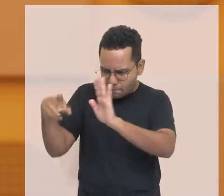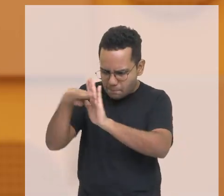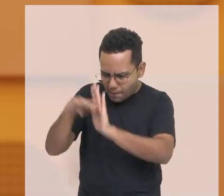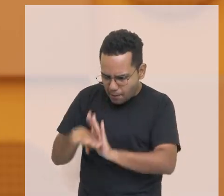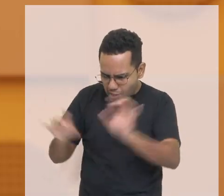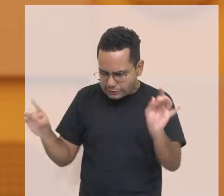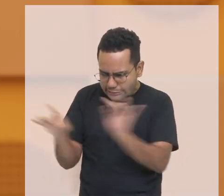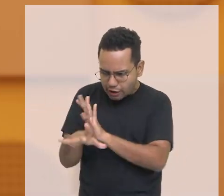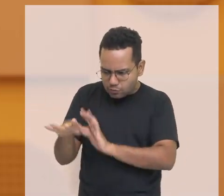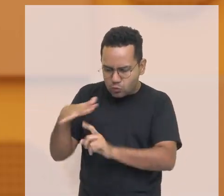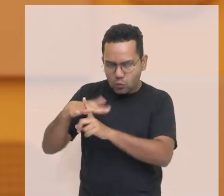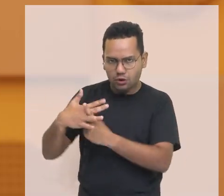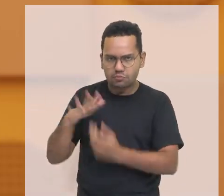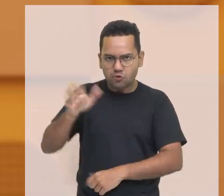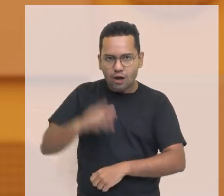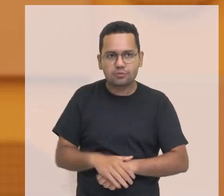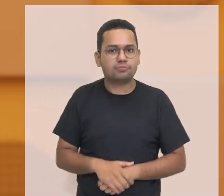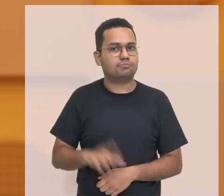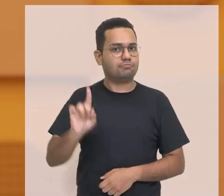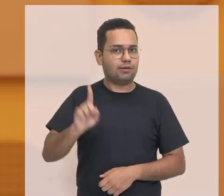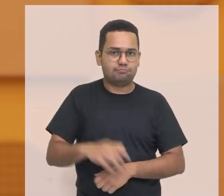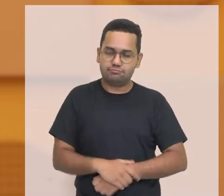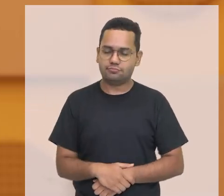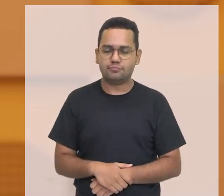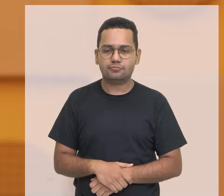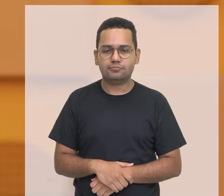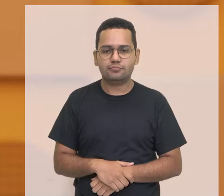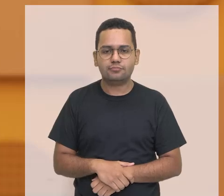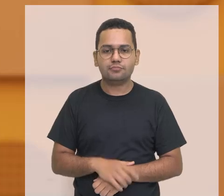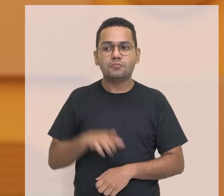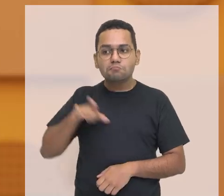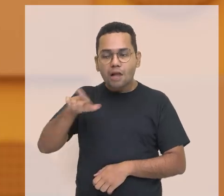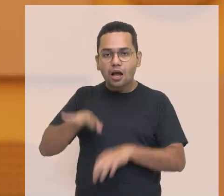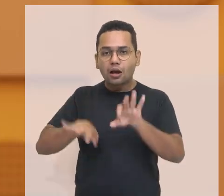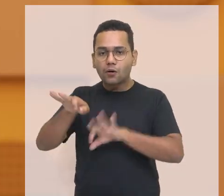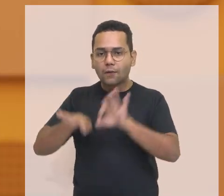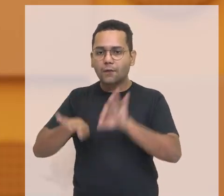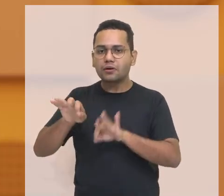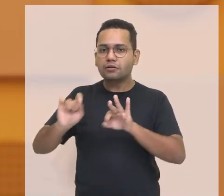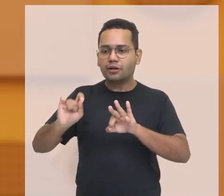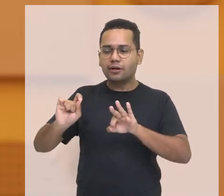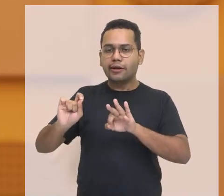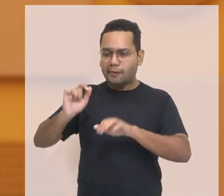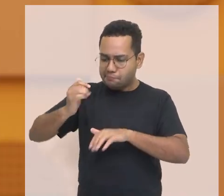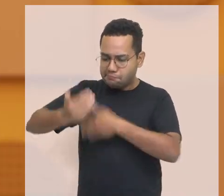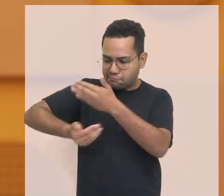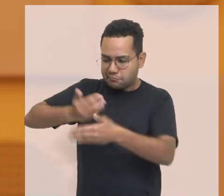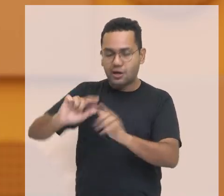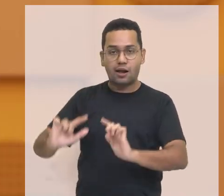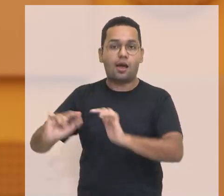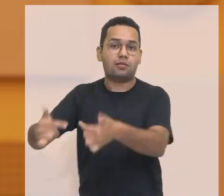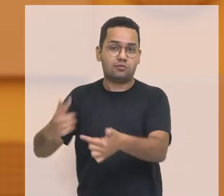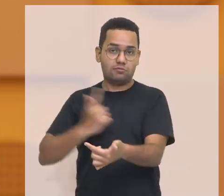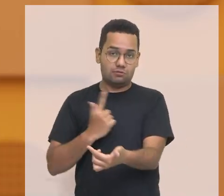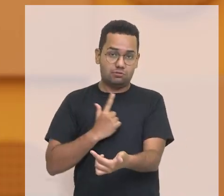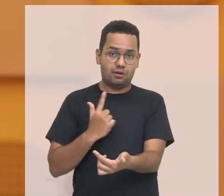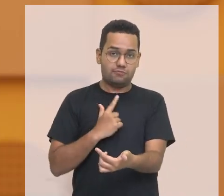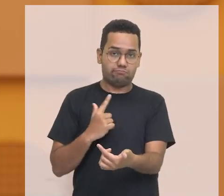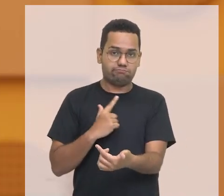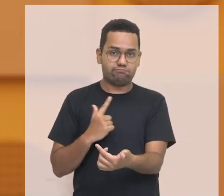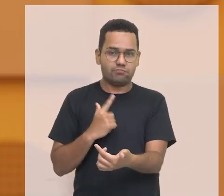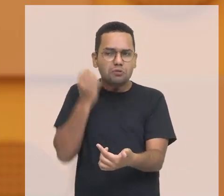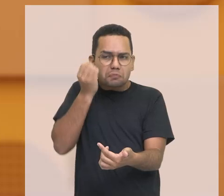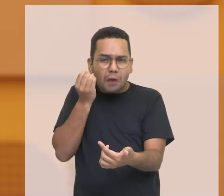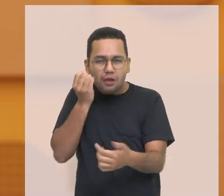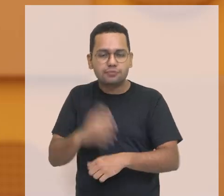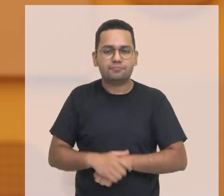gente? Existir o ponto de vista de que todo esse modelo ele se constitui na prática. Então, o novo modelo chinês, o modelo